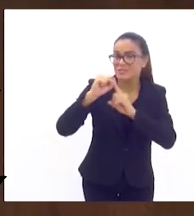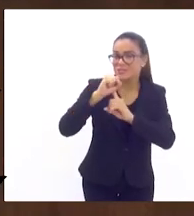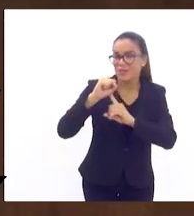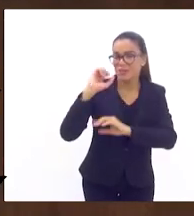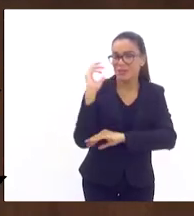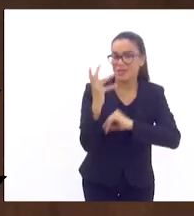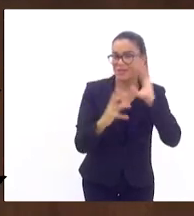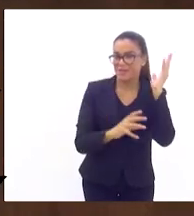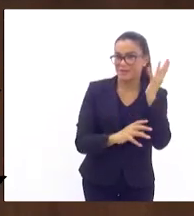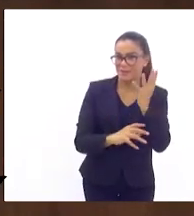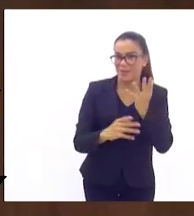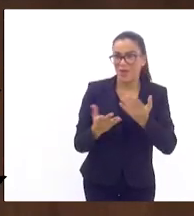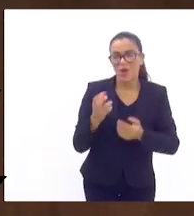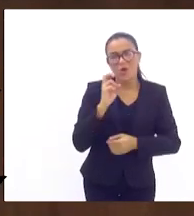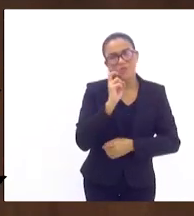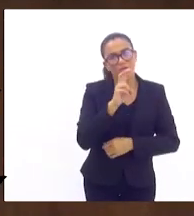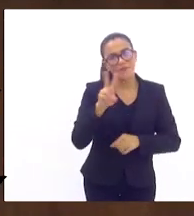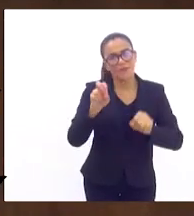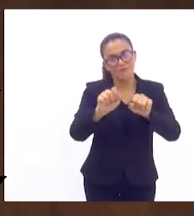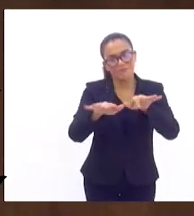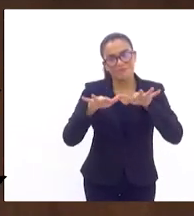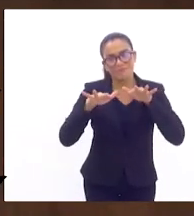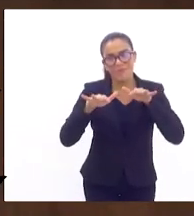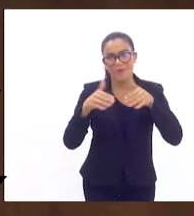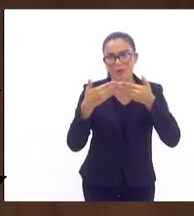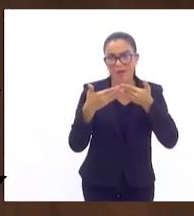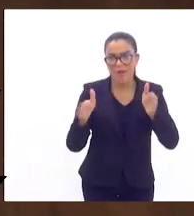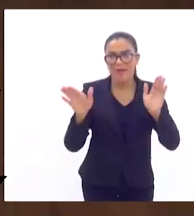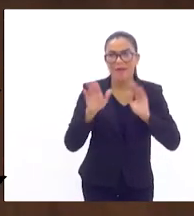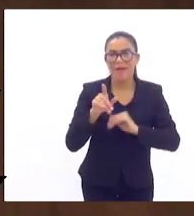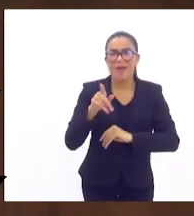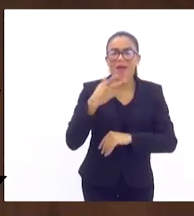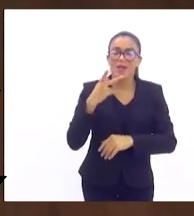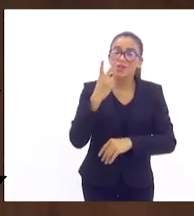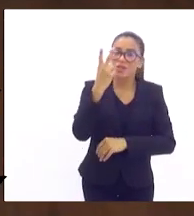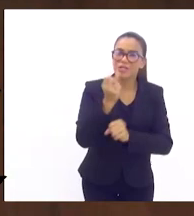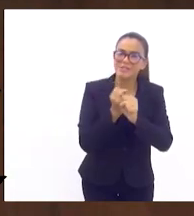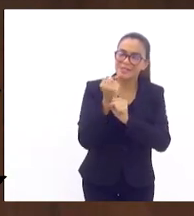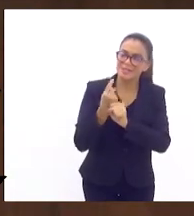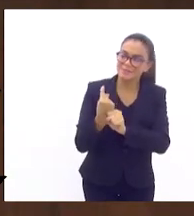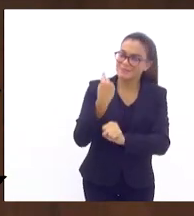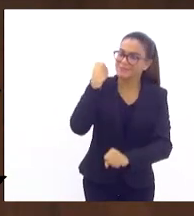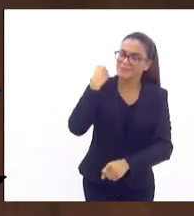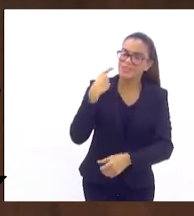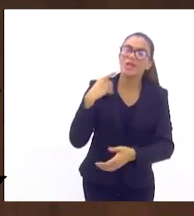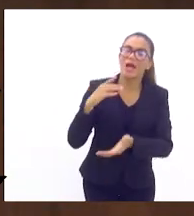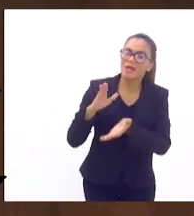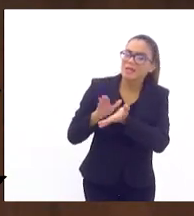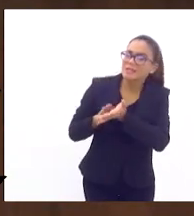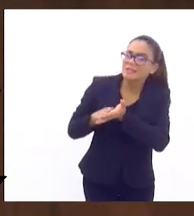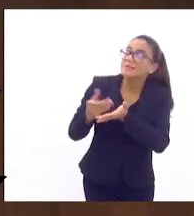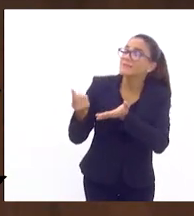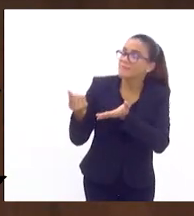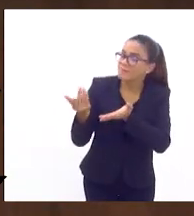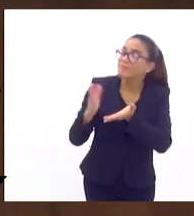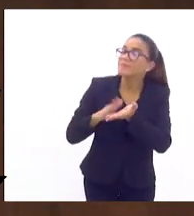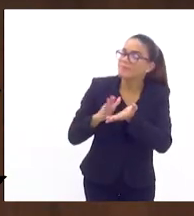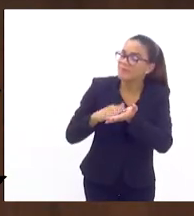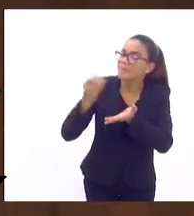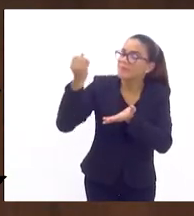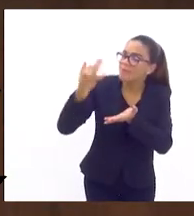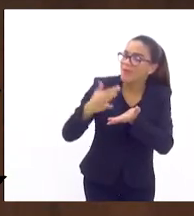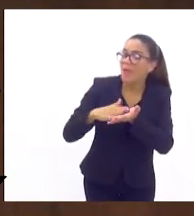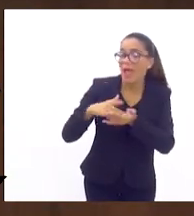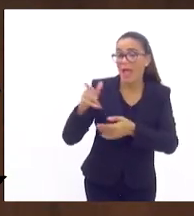E aí, o que eu estou vendo hoje nessa audiência é fruto do que a gente vem cobrando nos últimos 2 anos. E, infelizmente, as empresas diziam, calma, no momento